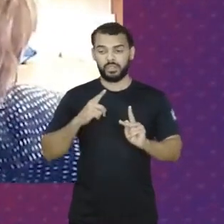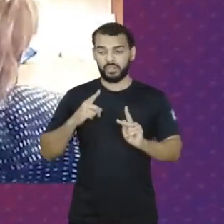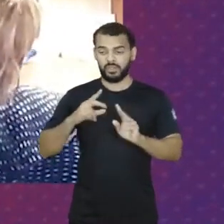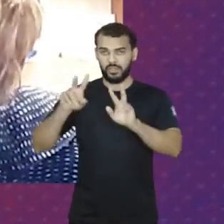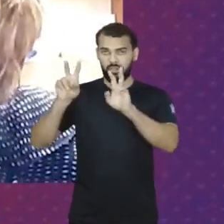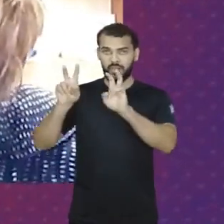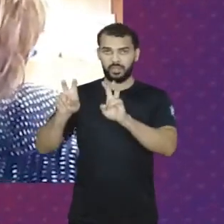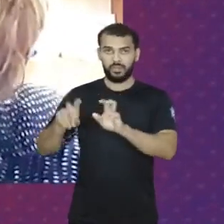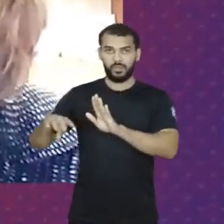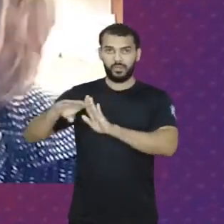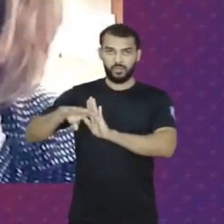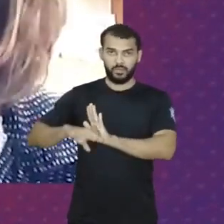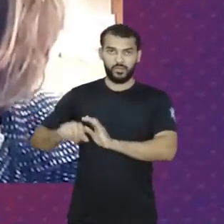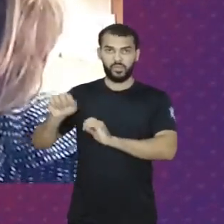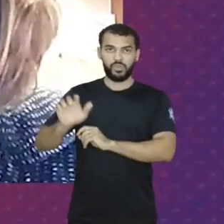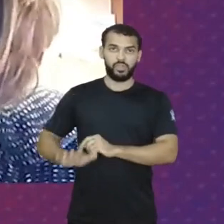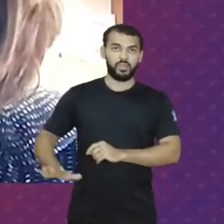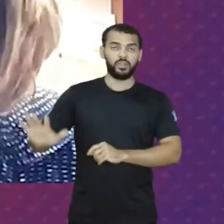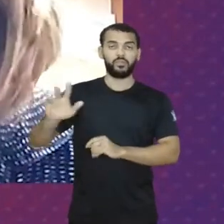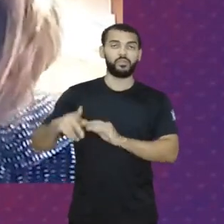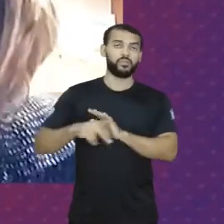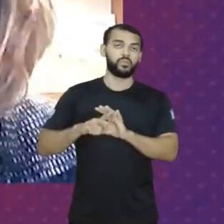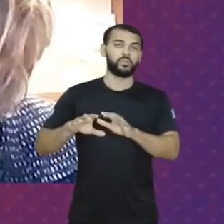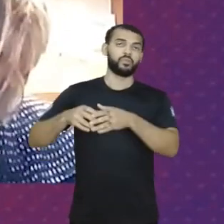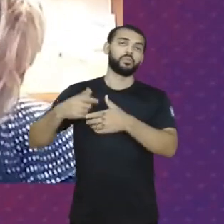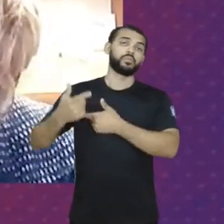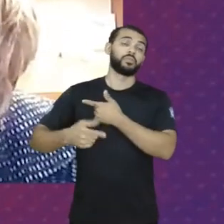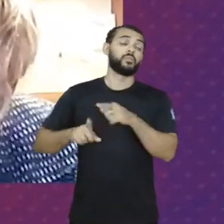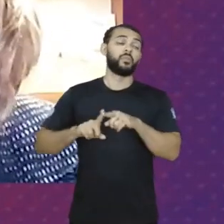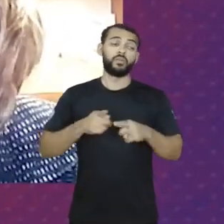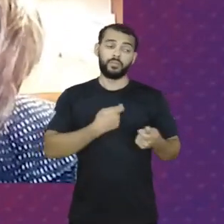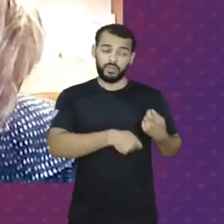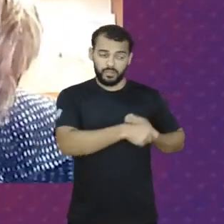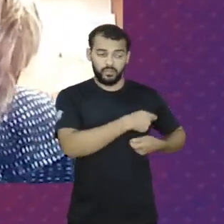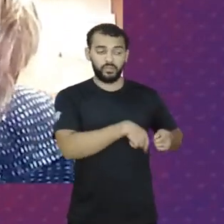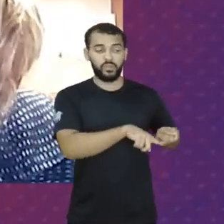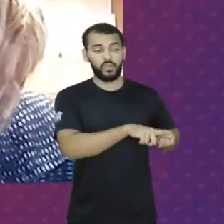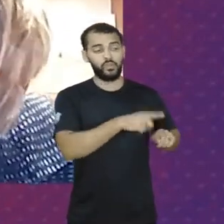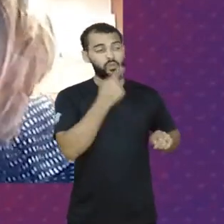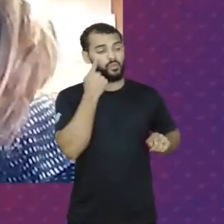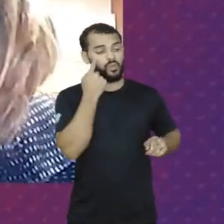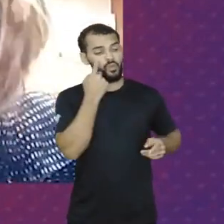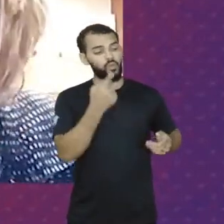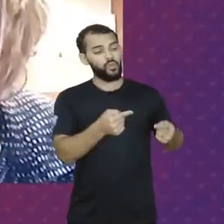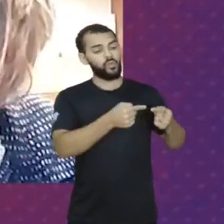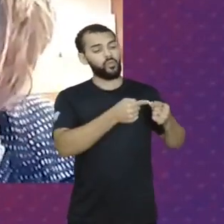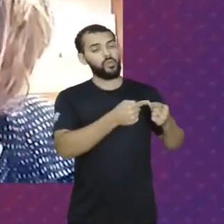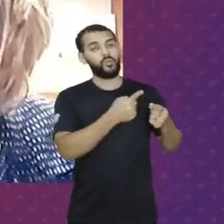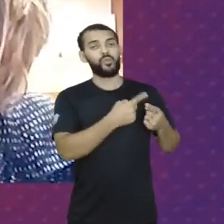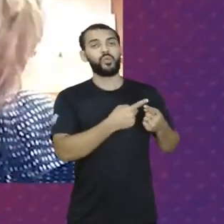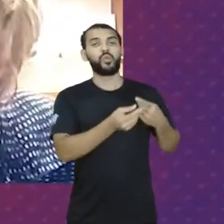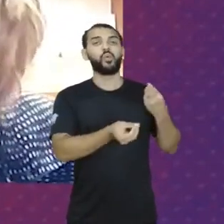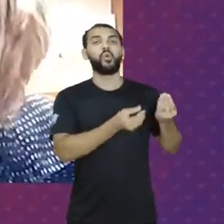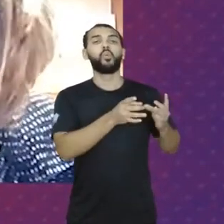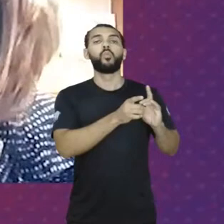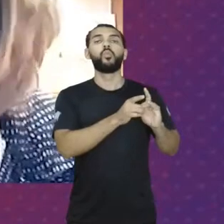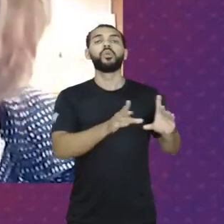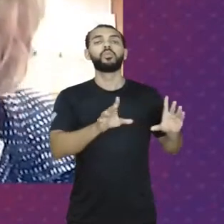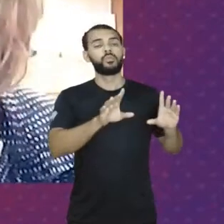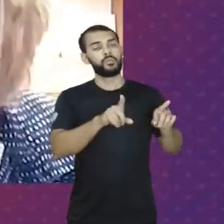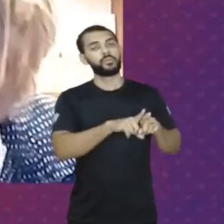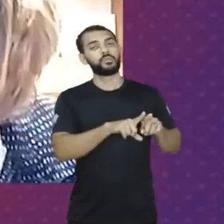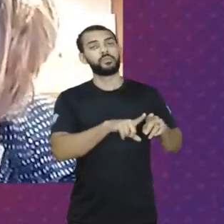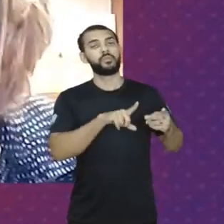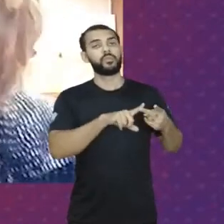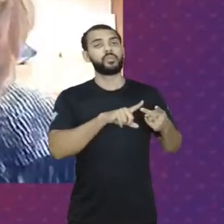classe trabalhadora, a pauta específica, as negociações específicas, porque não há democracia e não há,